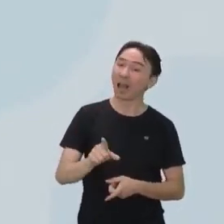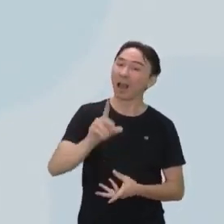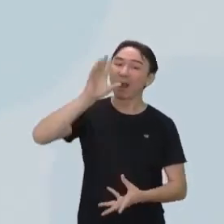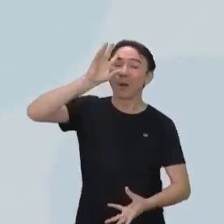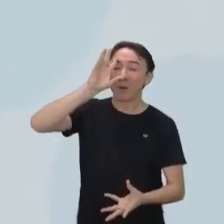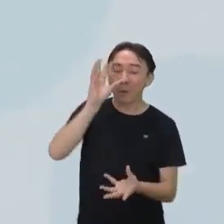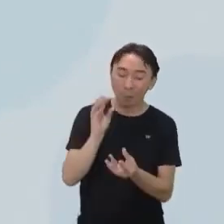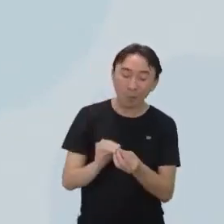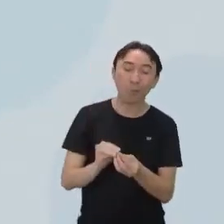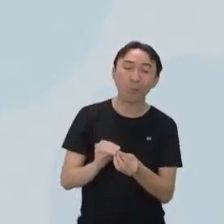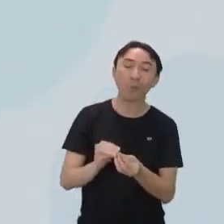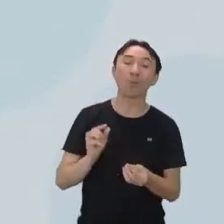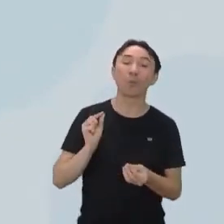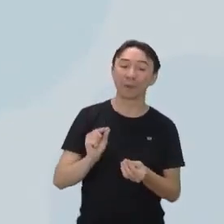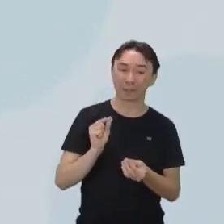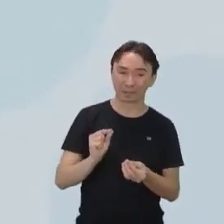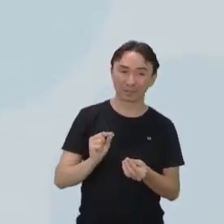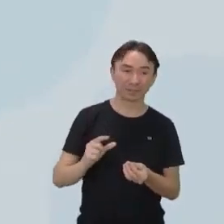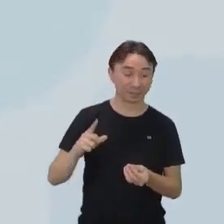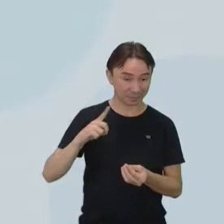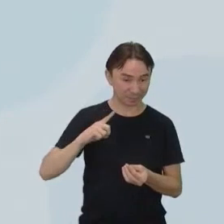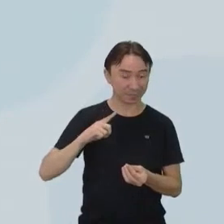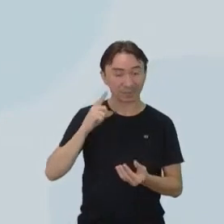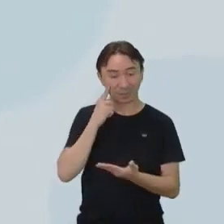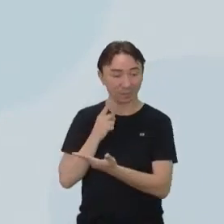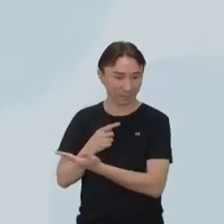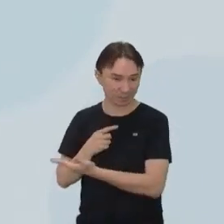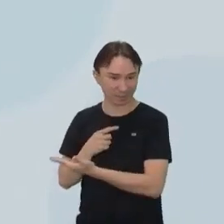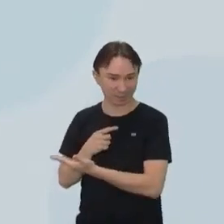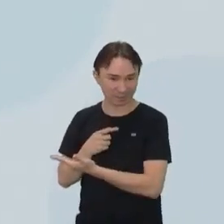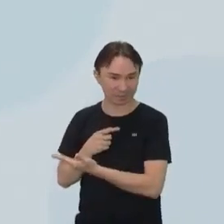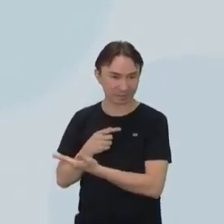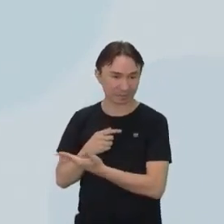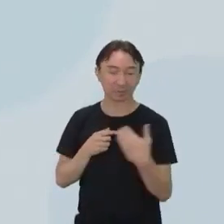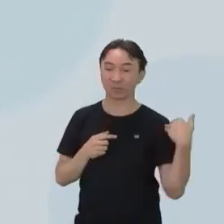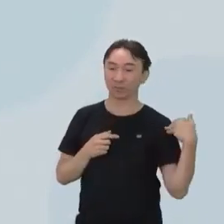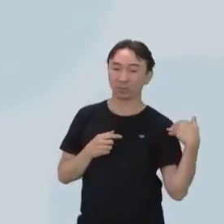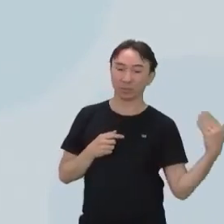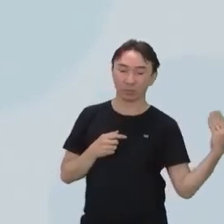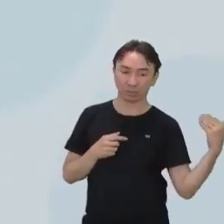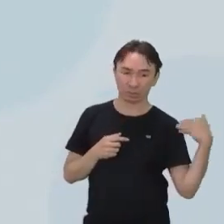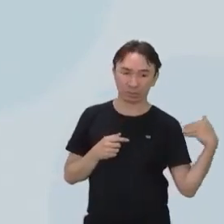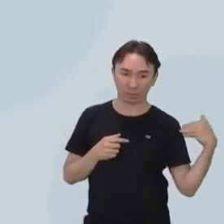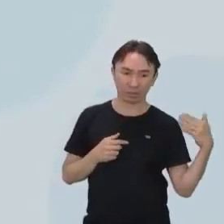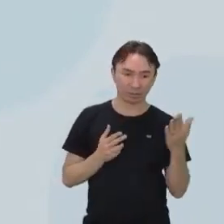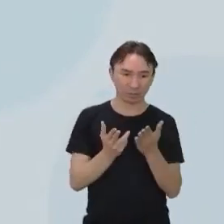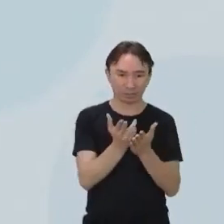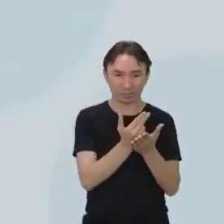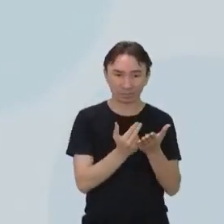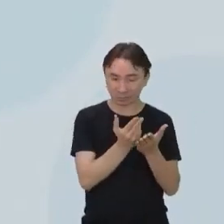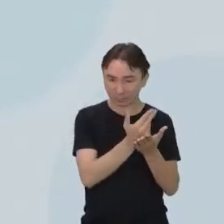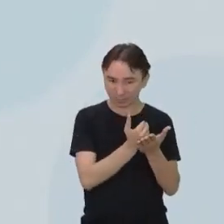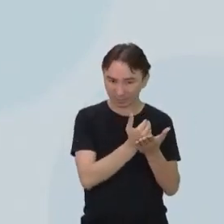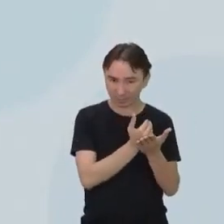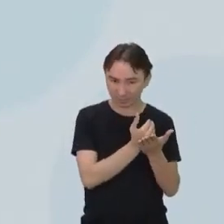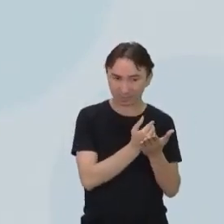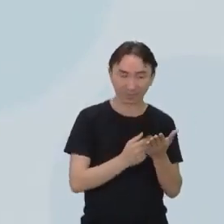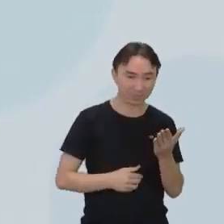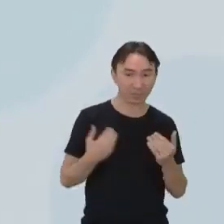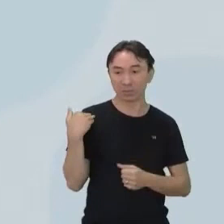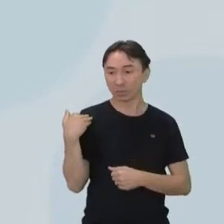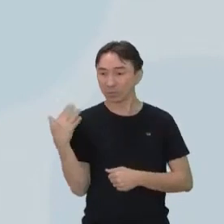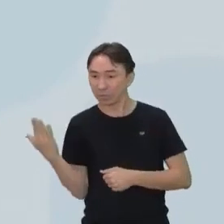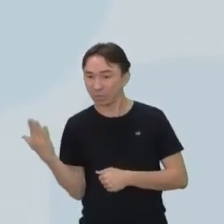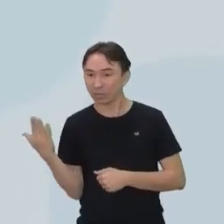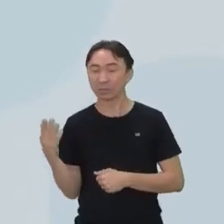Nessa figura nós temos um esquema que é mostrado do lado esquerdo, um esquema desenhadinho, e nós temos do lado